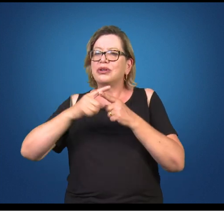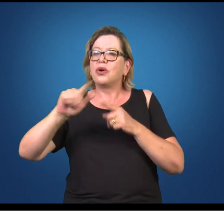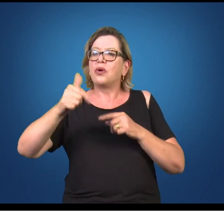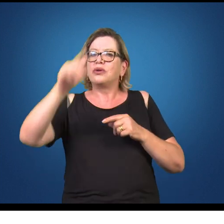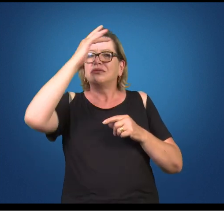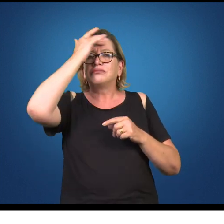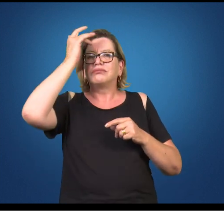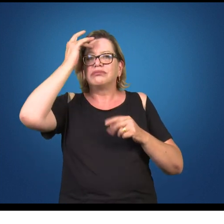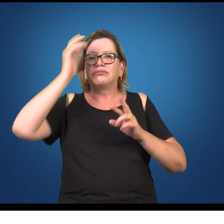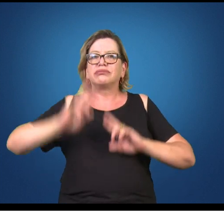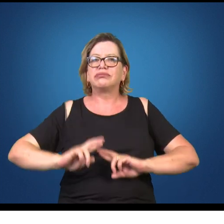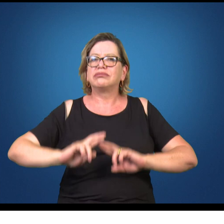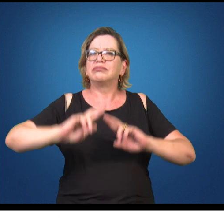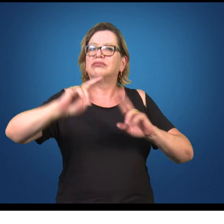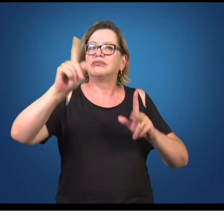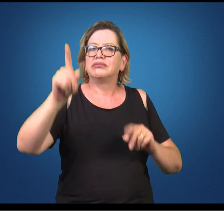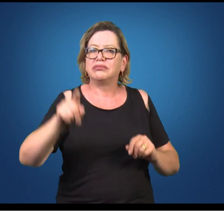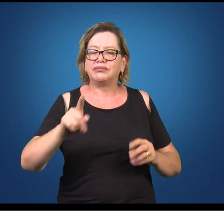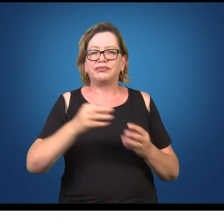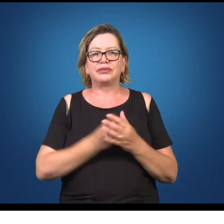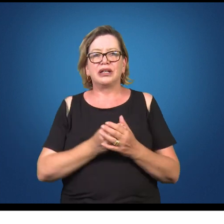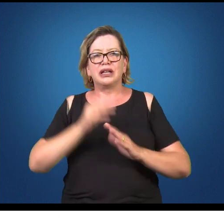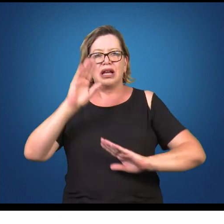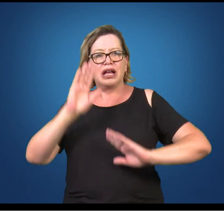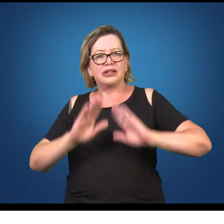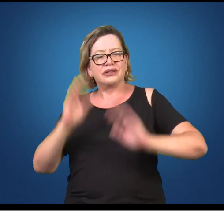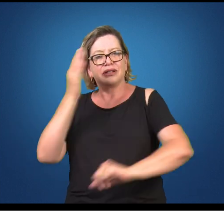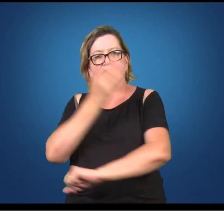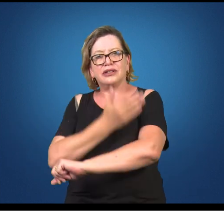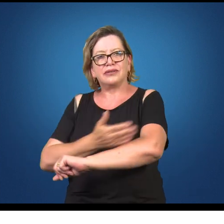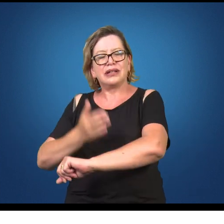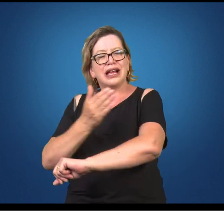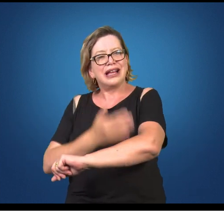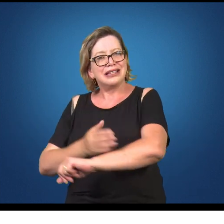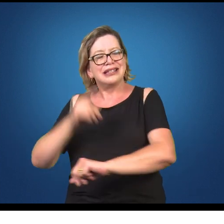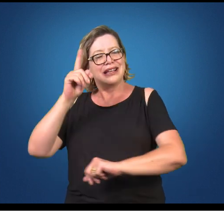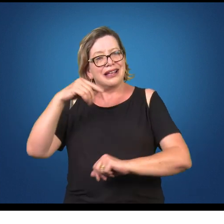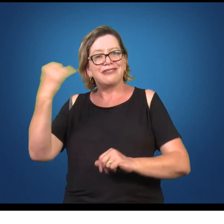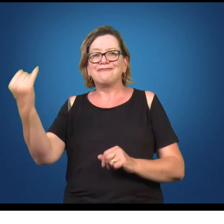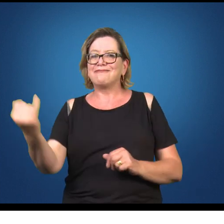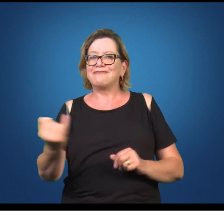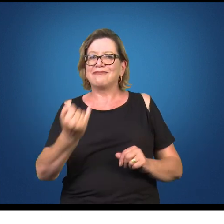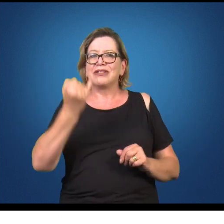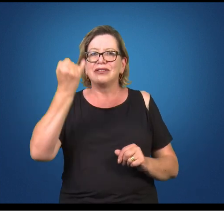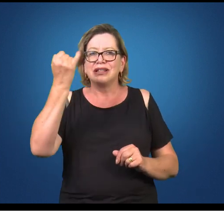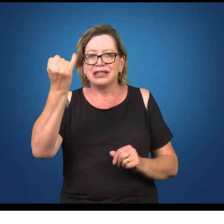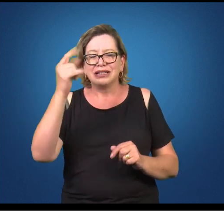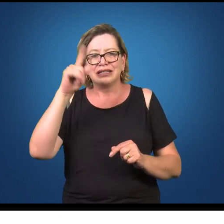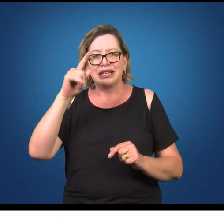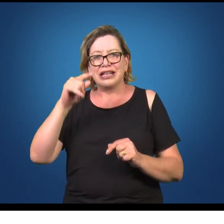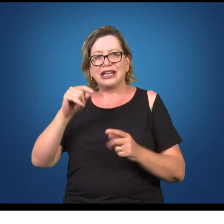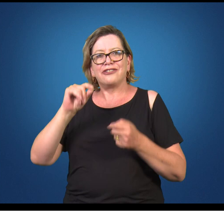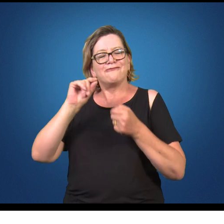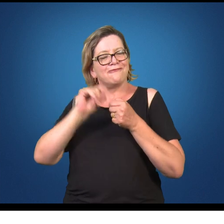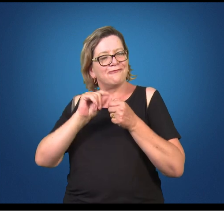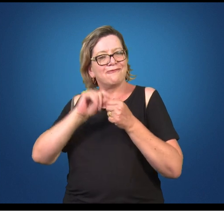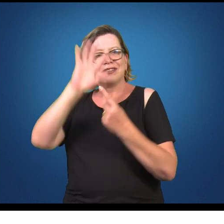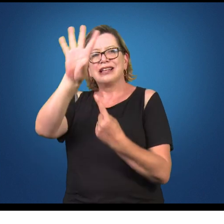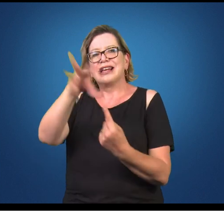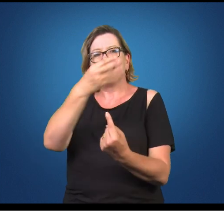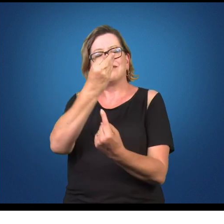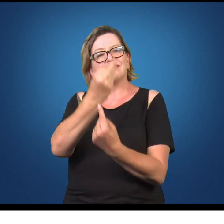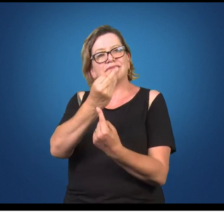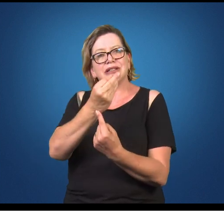diferente. Uhum. As práticas serem ativas, de fato, priorizarem o fazer artístico, não